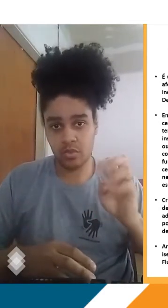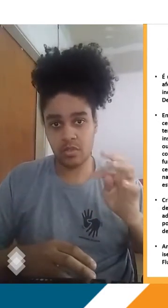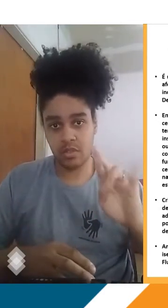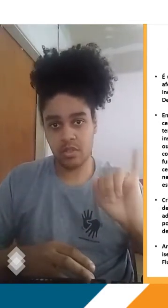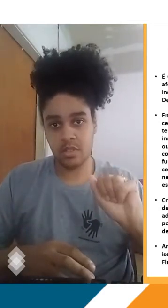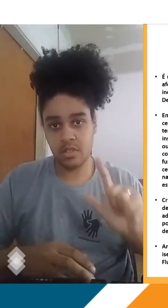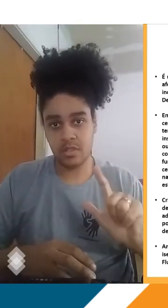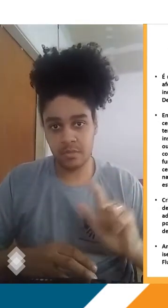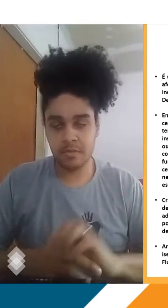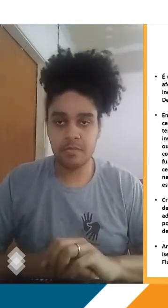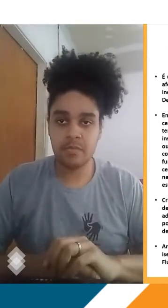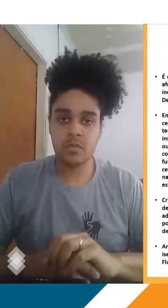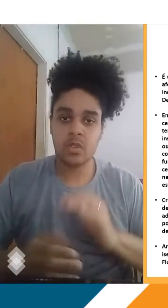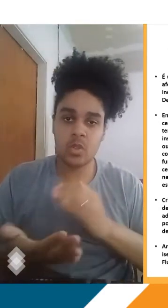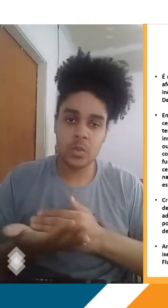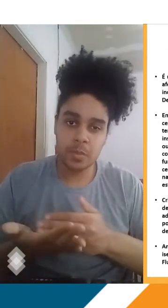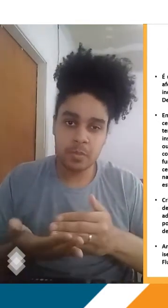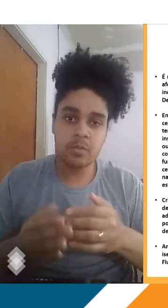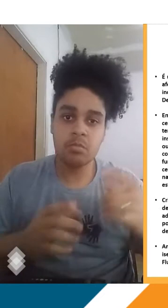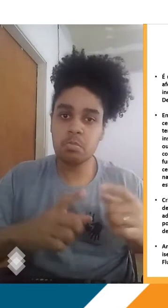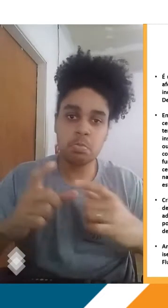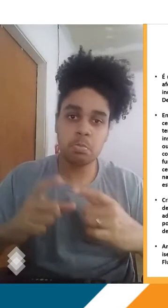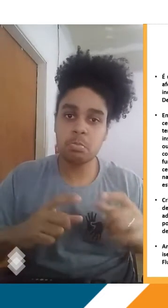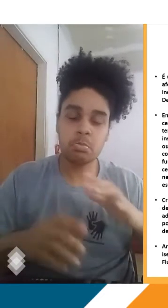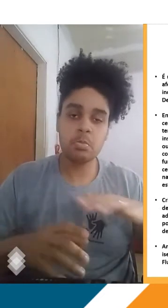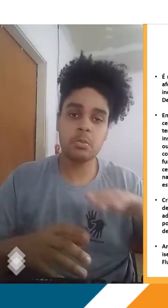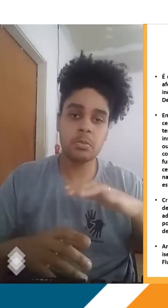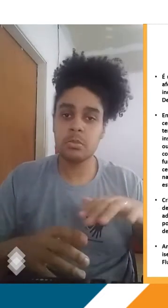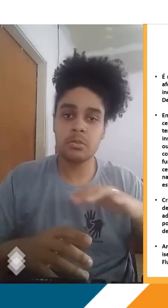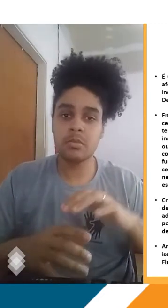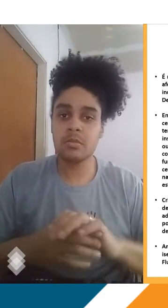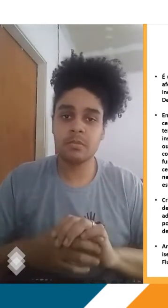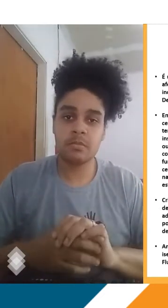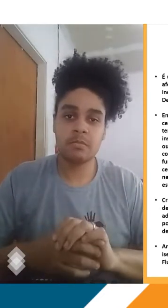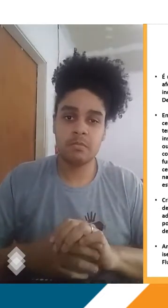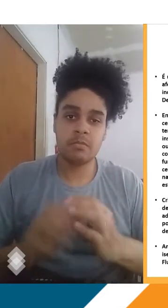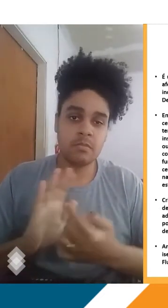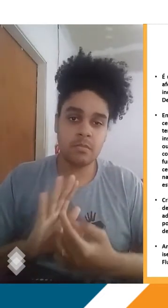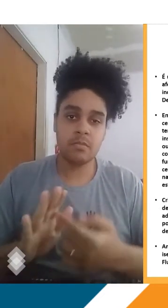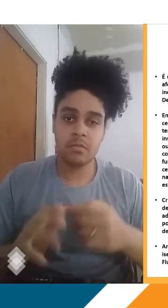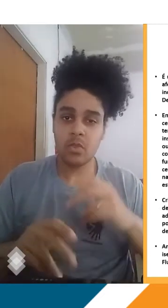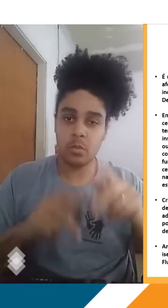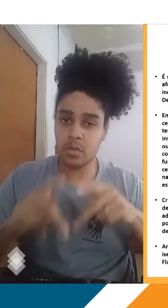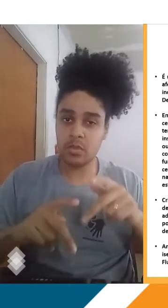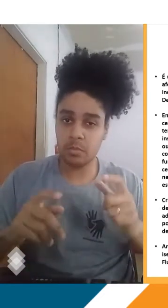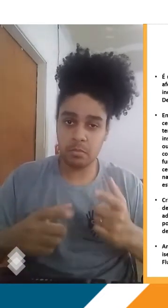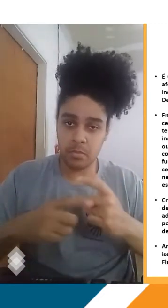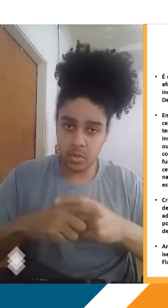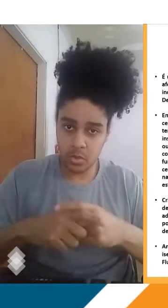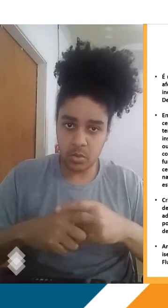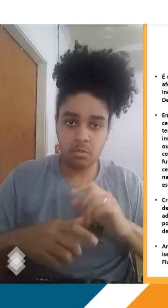e empreendimentos, eles começam a se localizar, a se instalar em regiões que apresentam uma